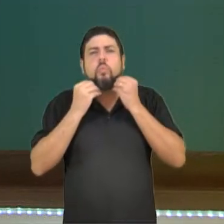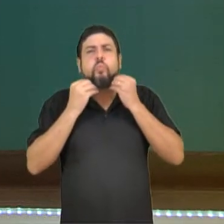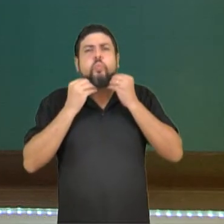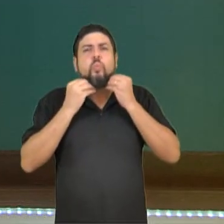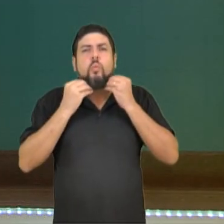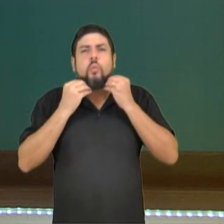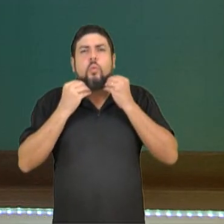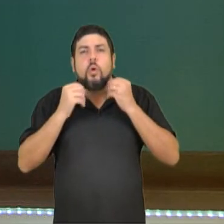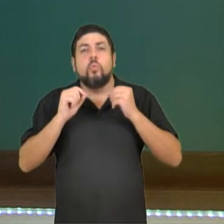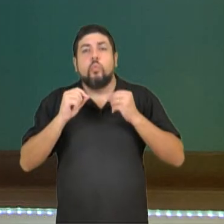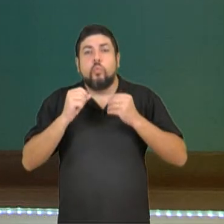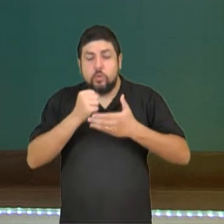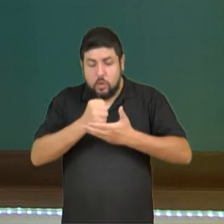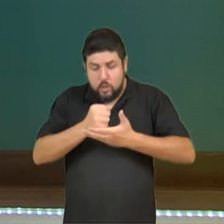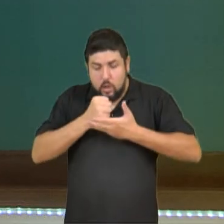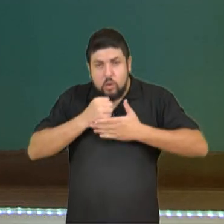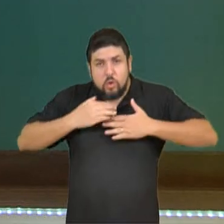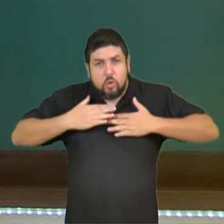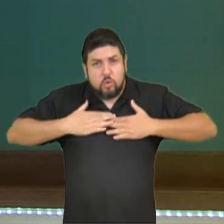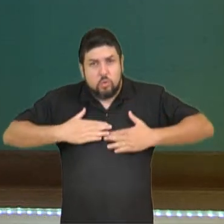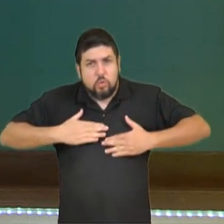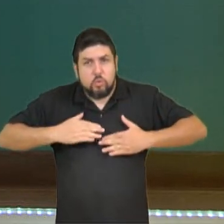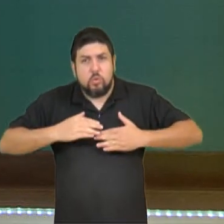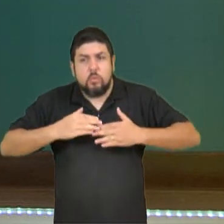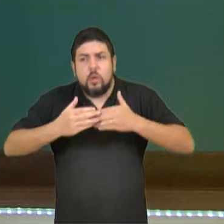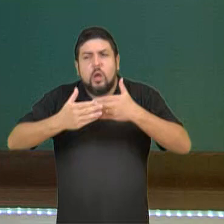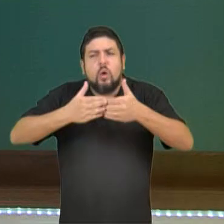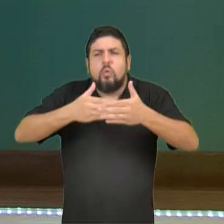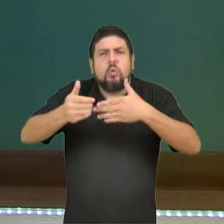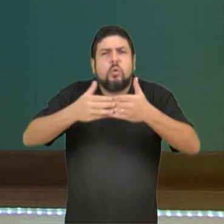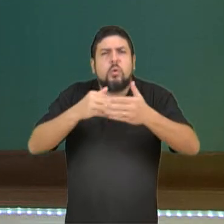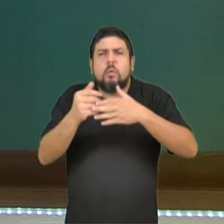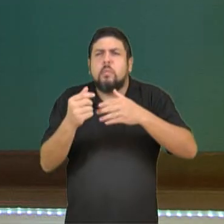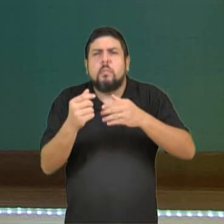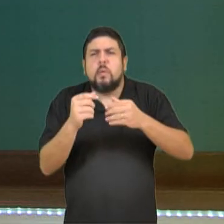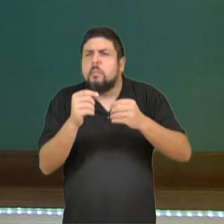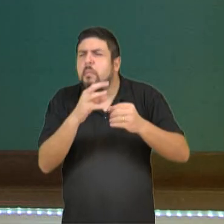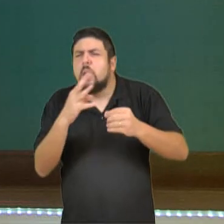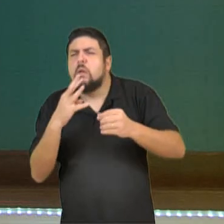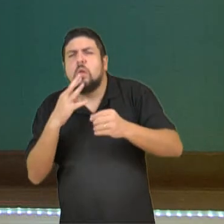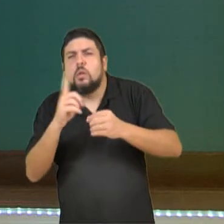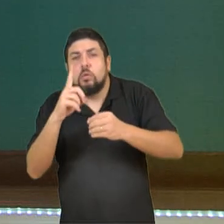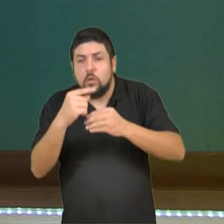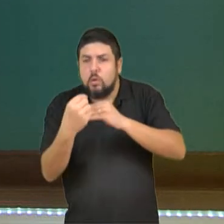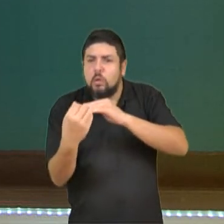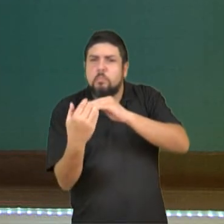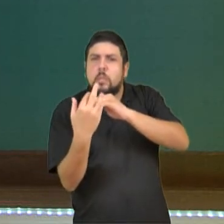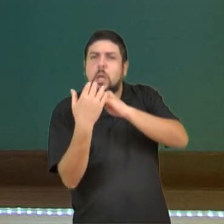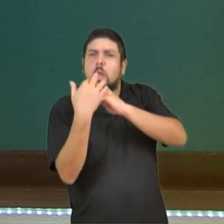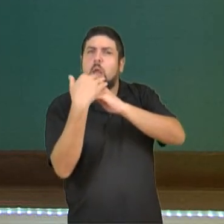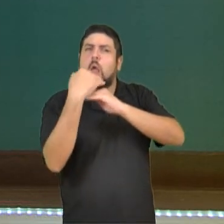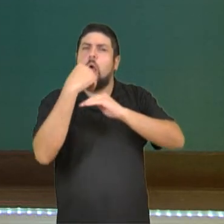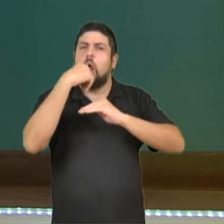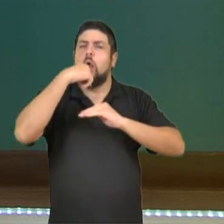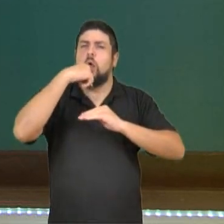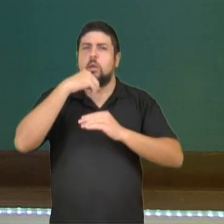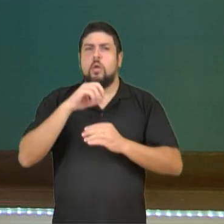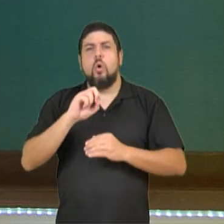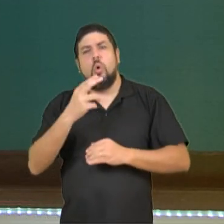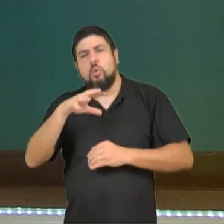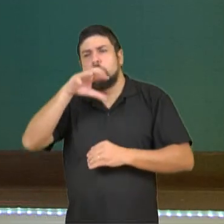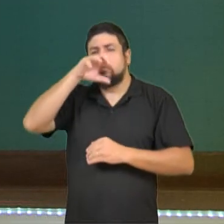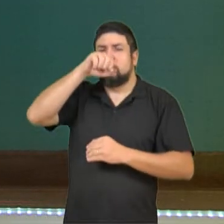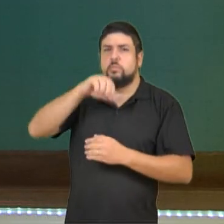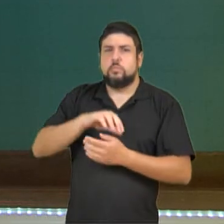nosso corpo a partículas estranhas que a gente inala ou engole. E